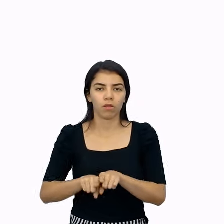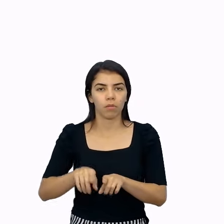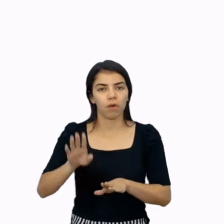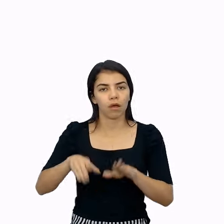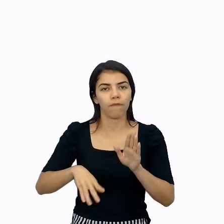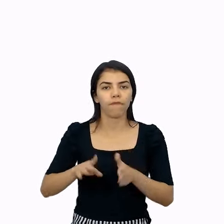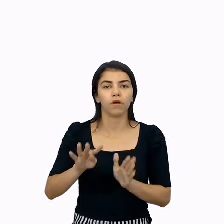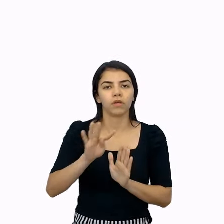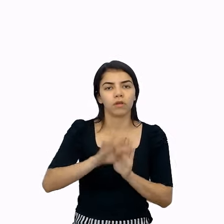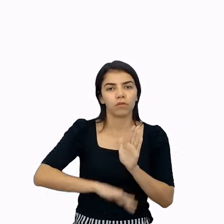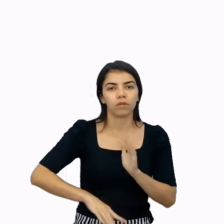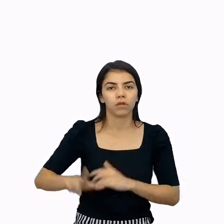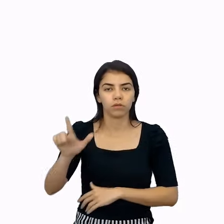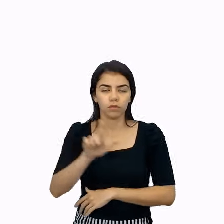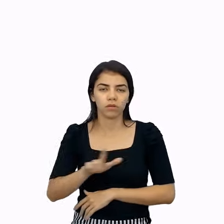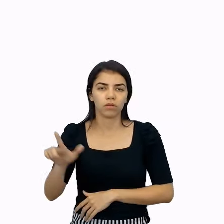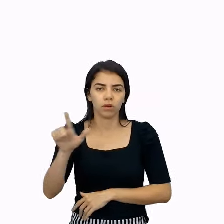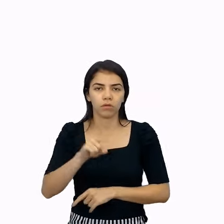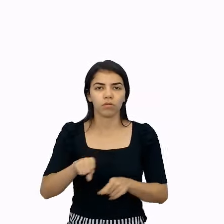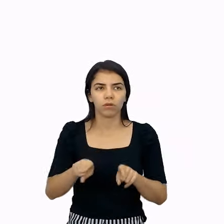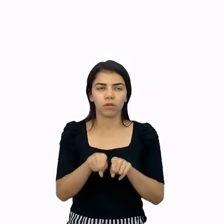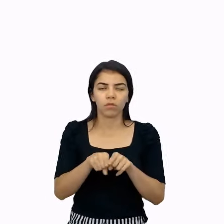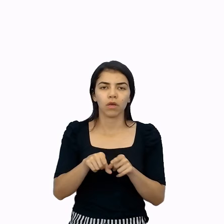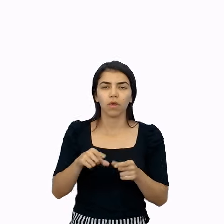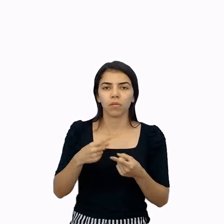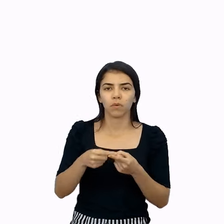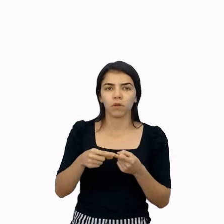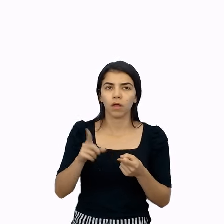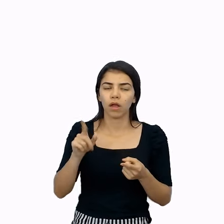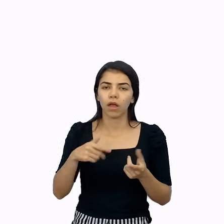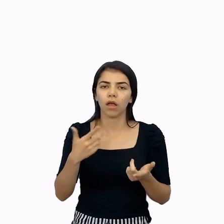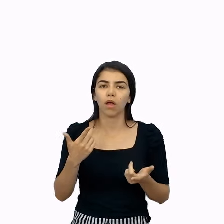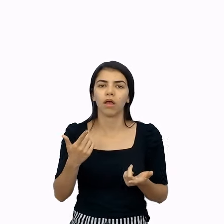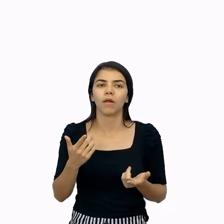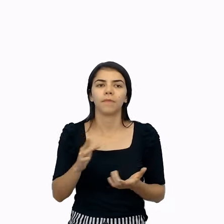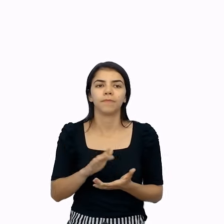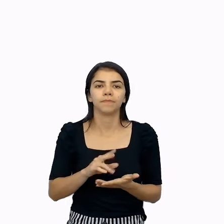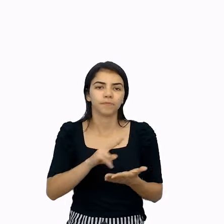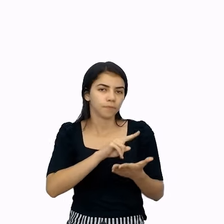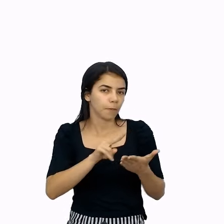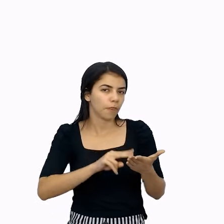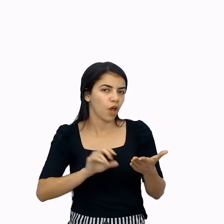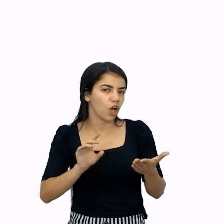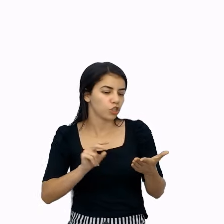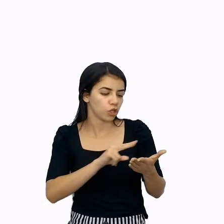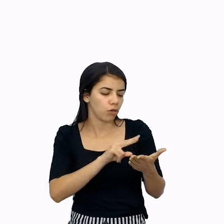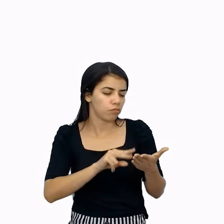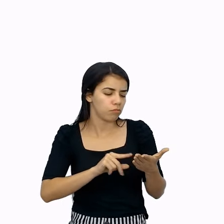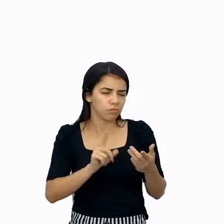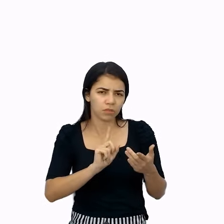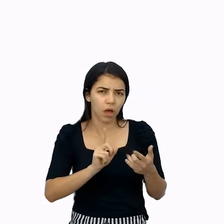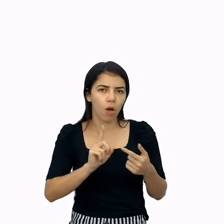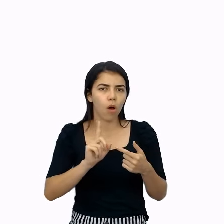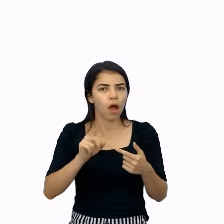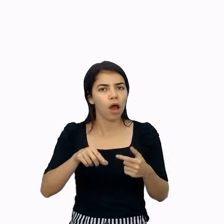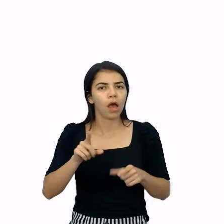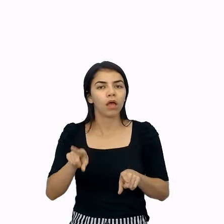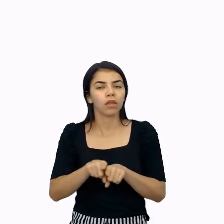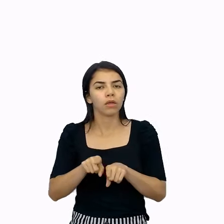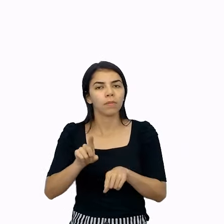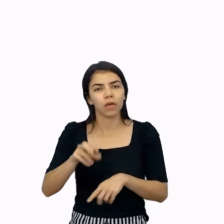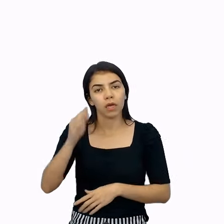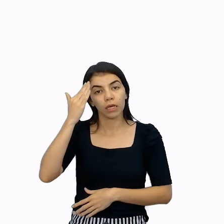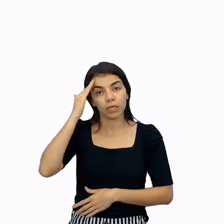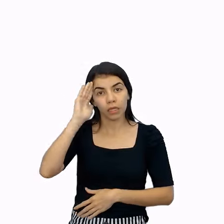de literatura, também, porque não é só o deleite, né, da leitura, mas também a compreensão de um momento histórico,